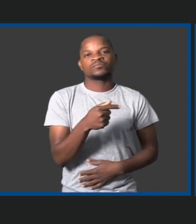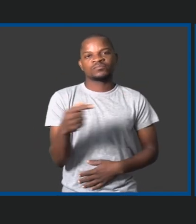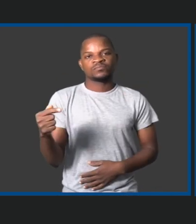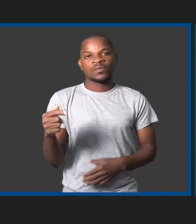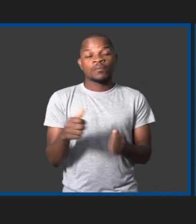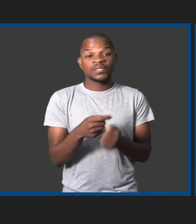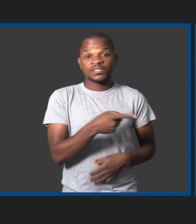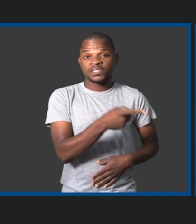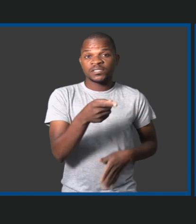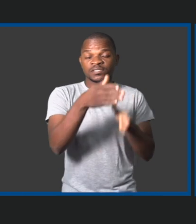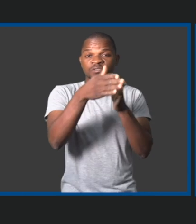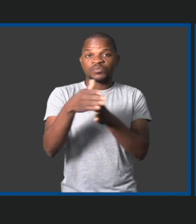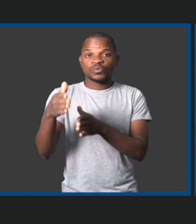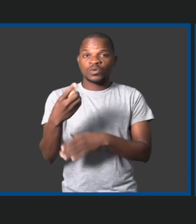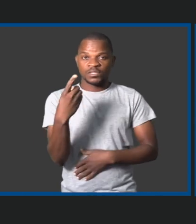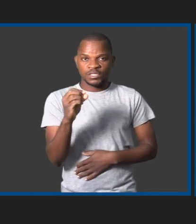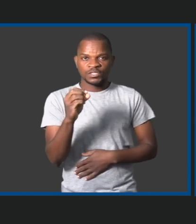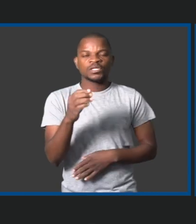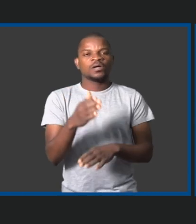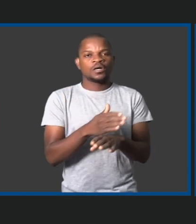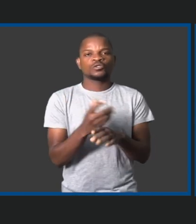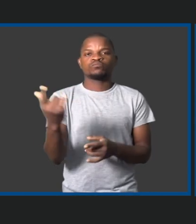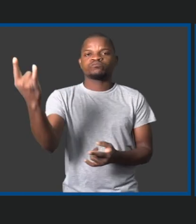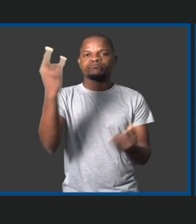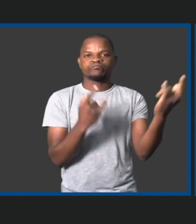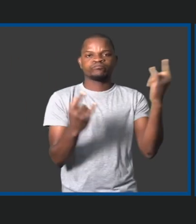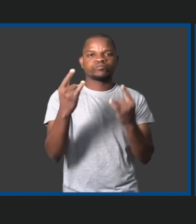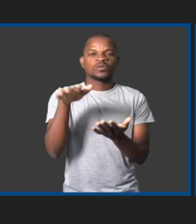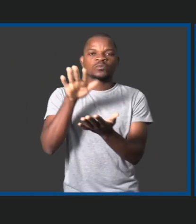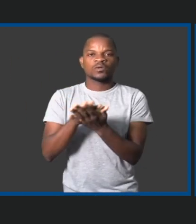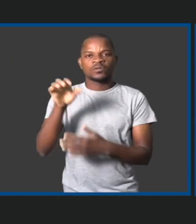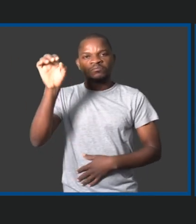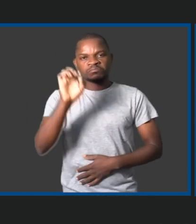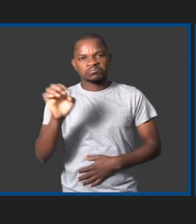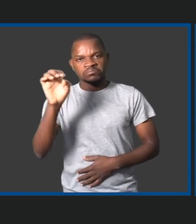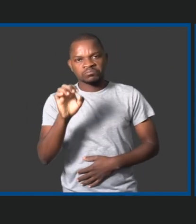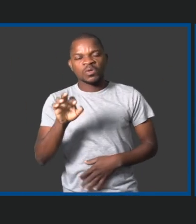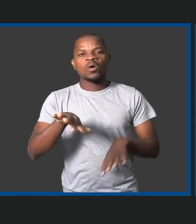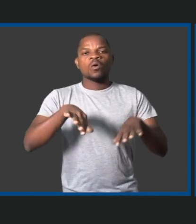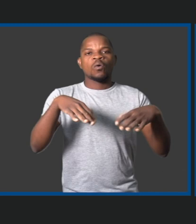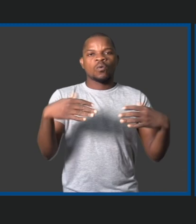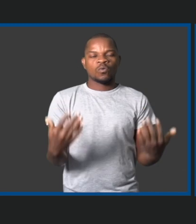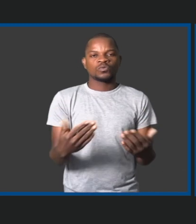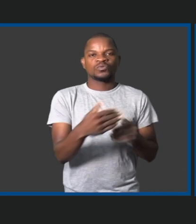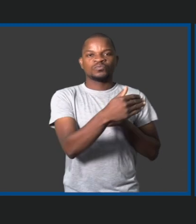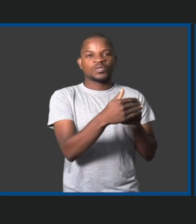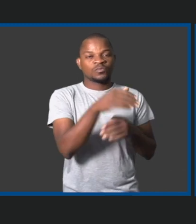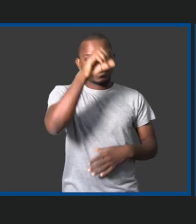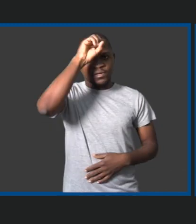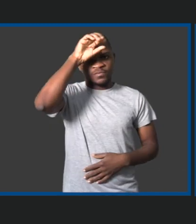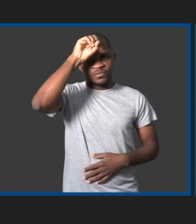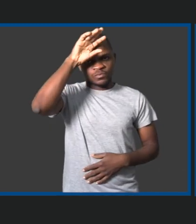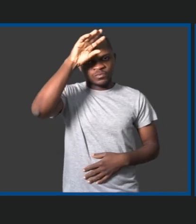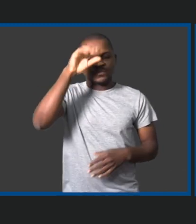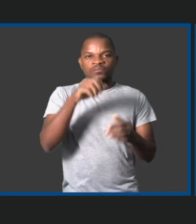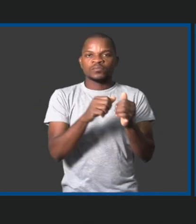As 10 pessoas testadas, algumas são dos países que estão a notificar casos na Europa, alguns são os nossos irmãos,